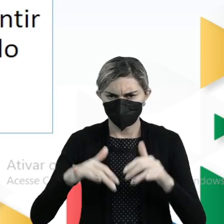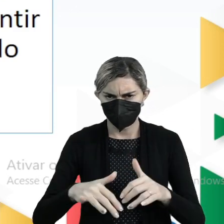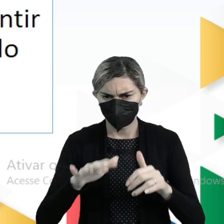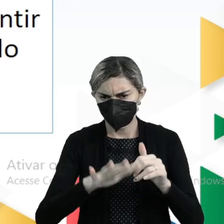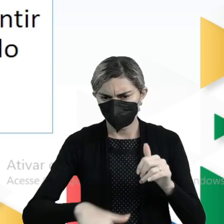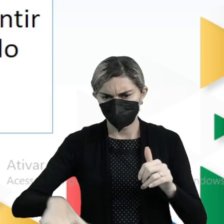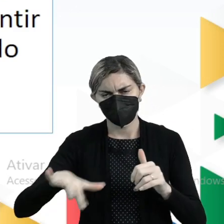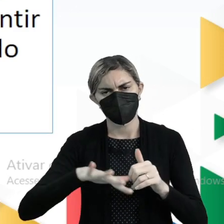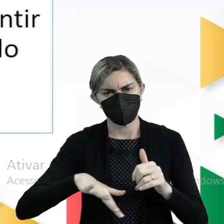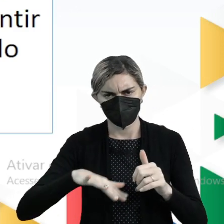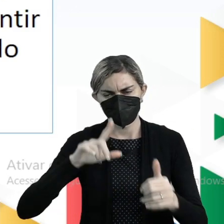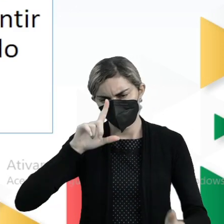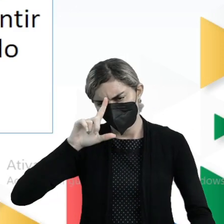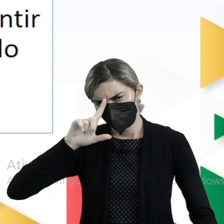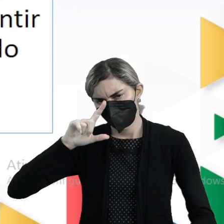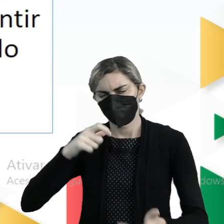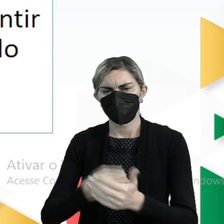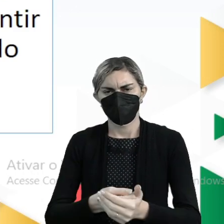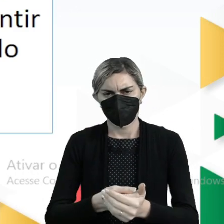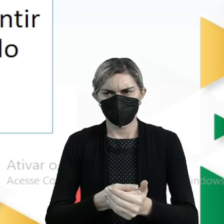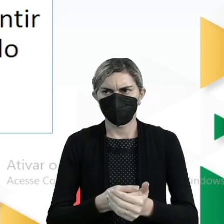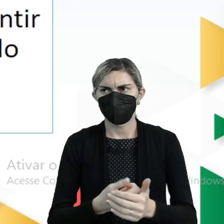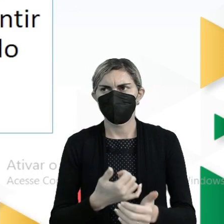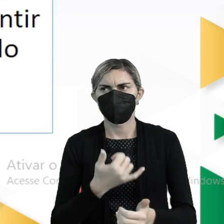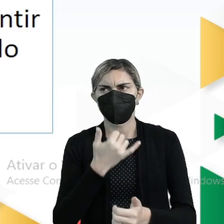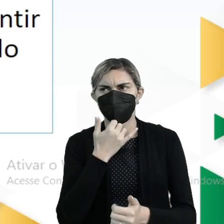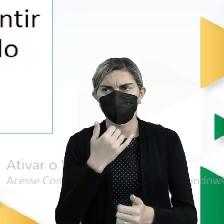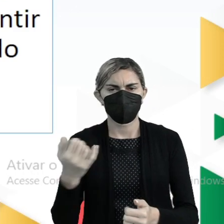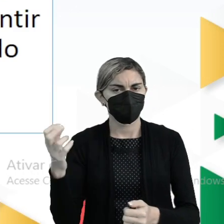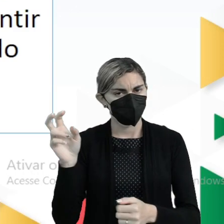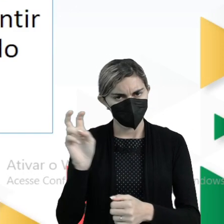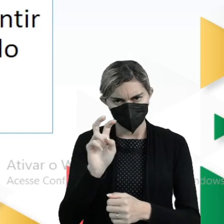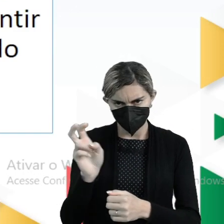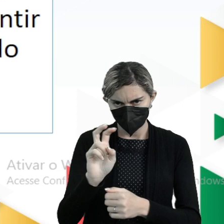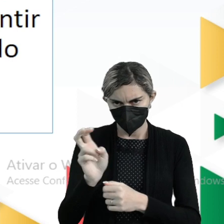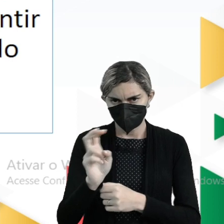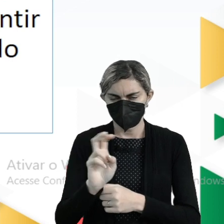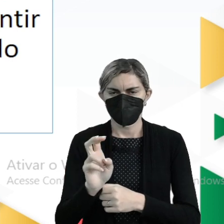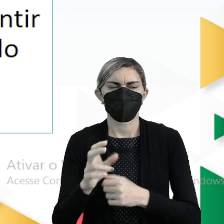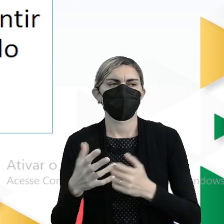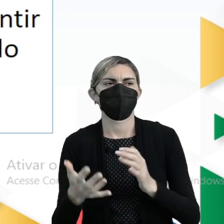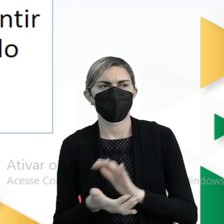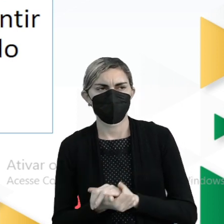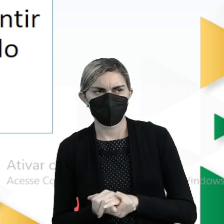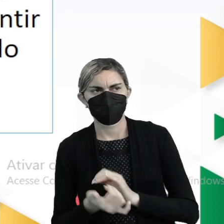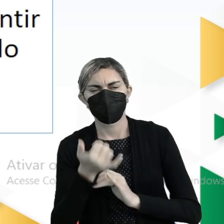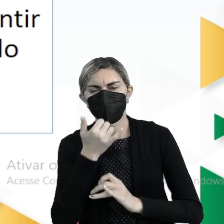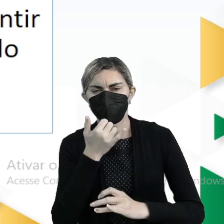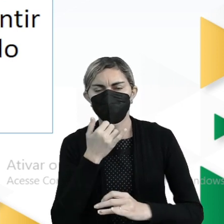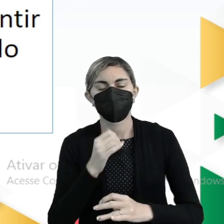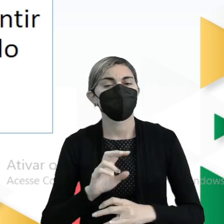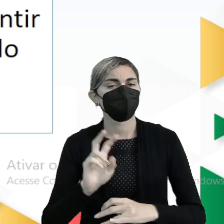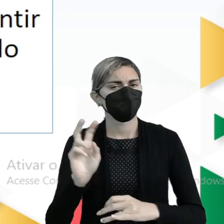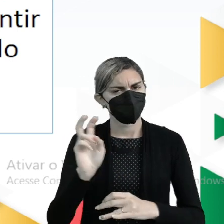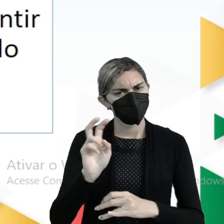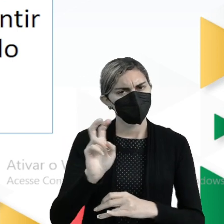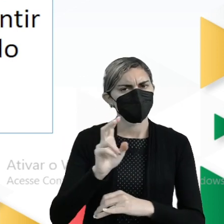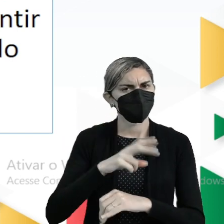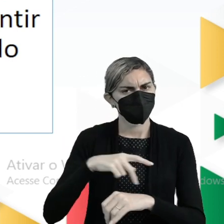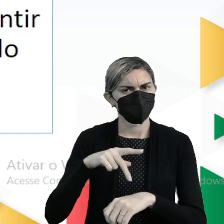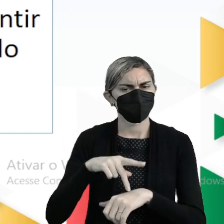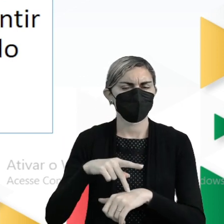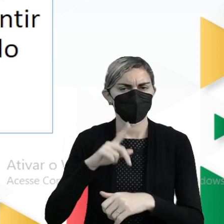eixo decidiram, perdão, 4ª não, 5ª, viu? Veio 5ª, perdão. Países do